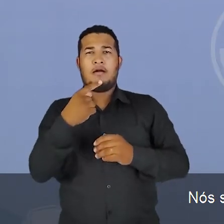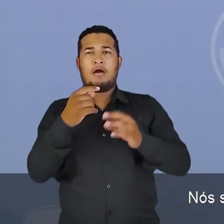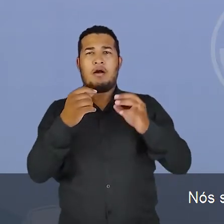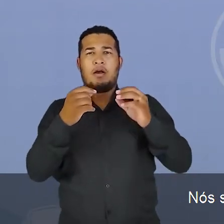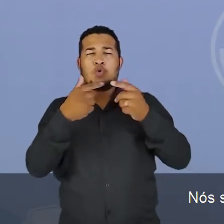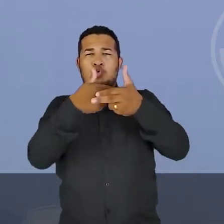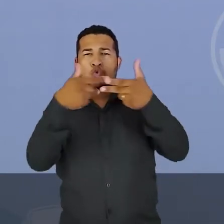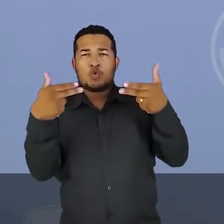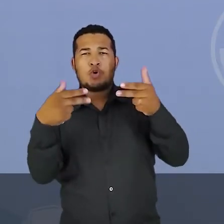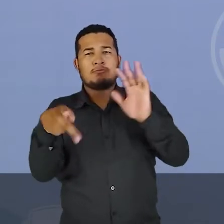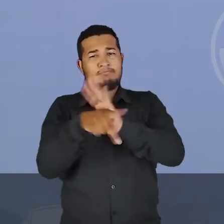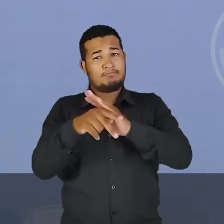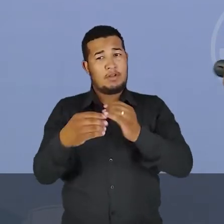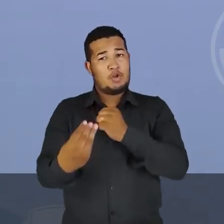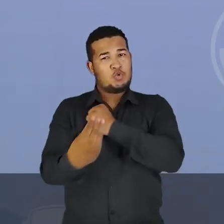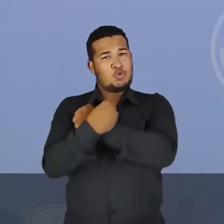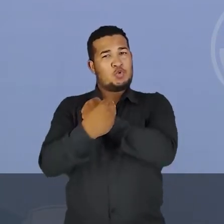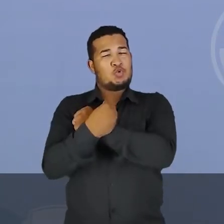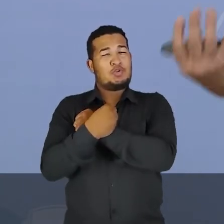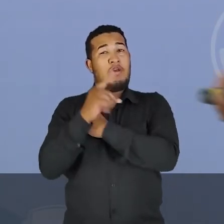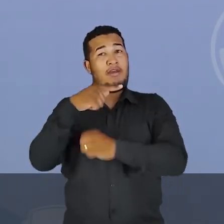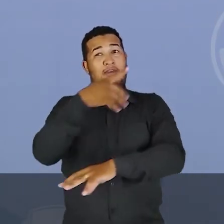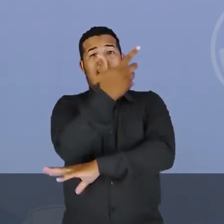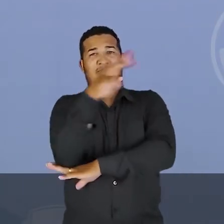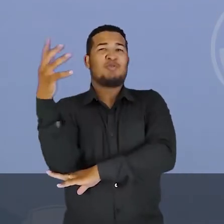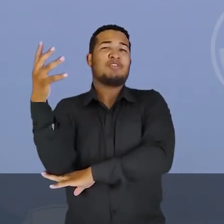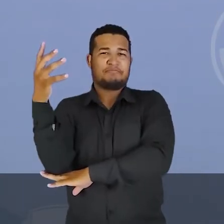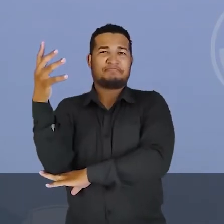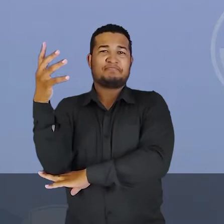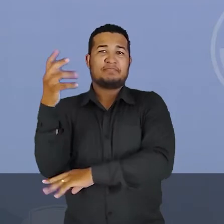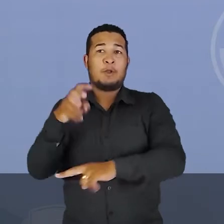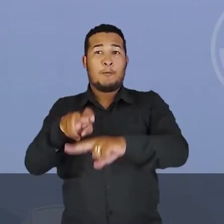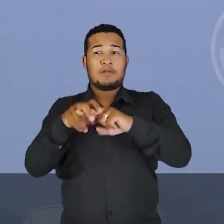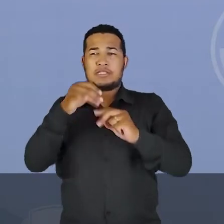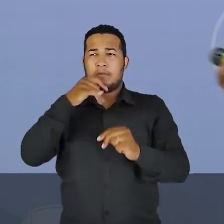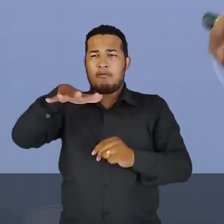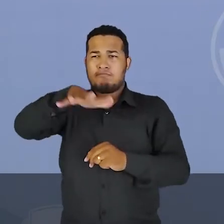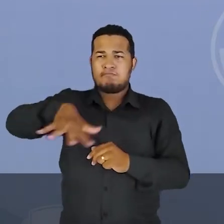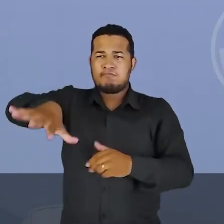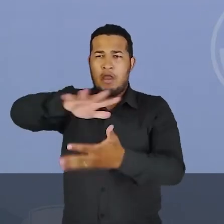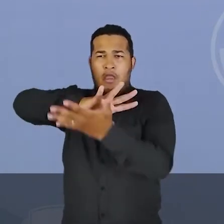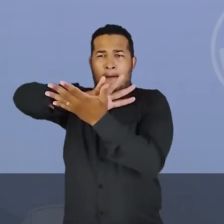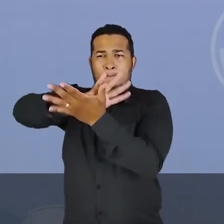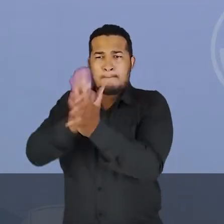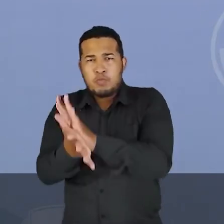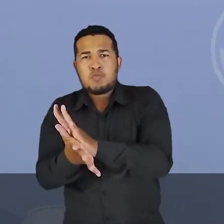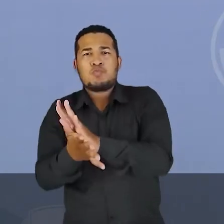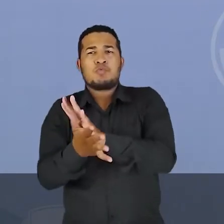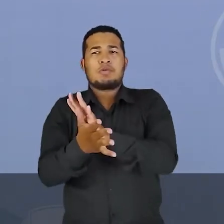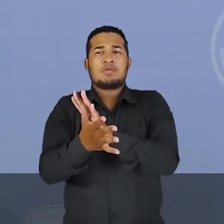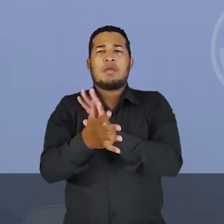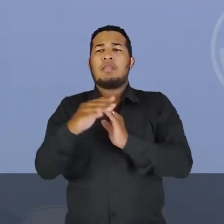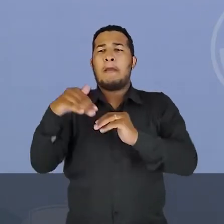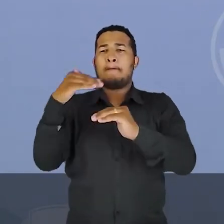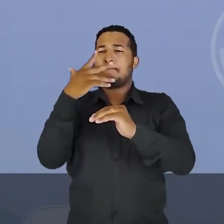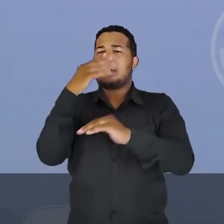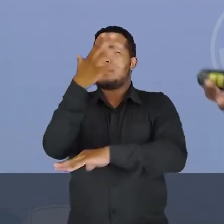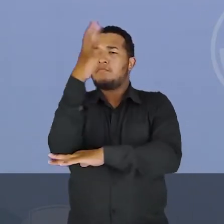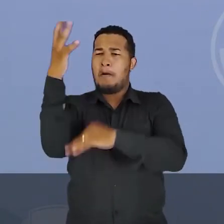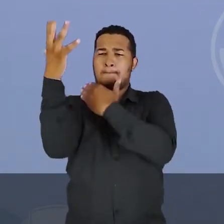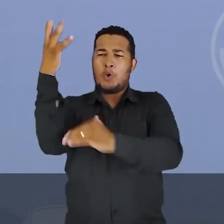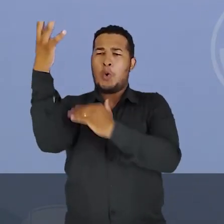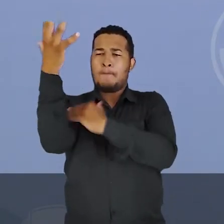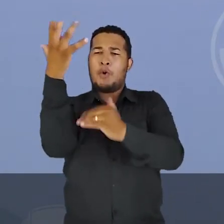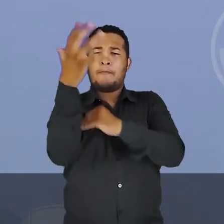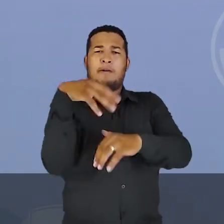são retirados da natureza. Então, quando você destrói uma vegetação, retira lá uma vegetação rica,